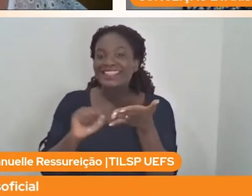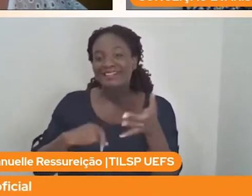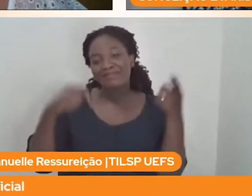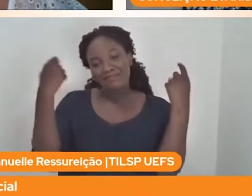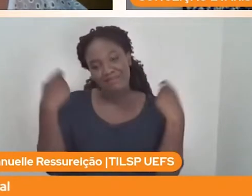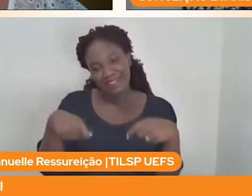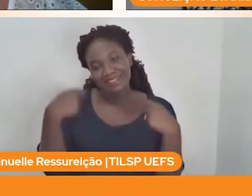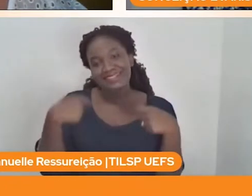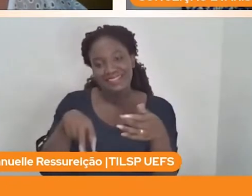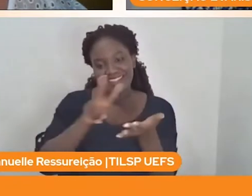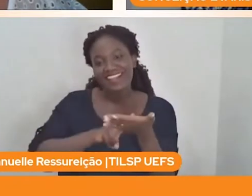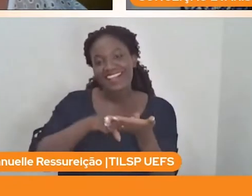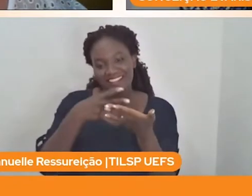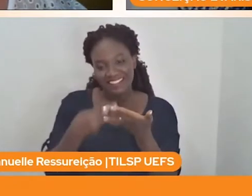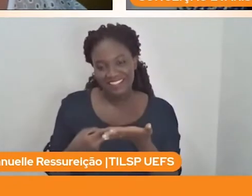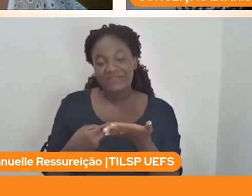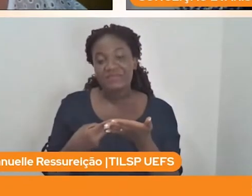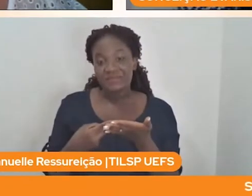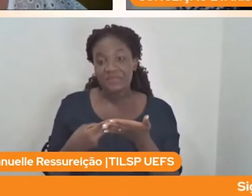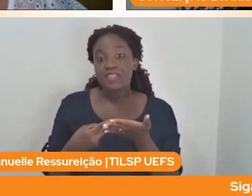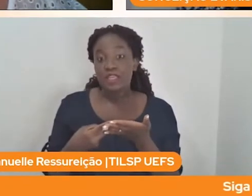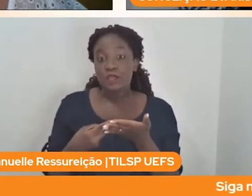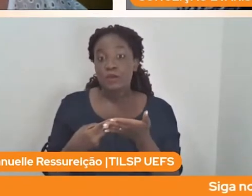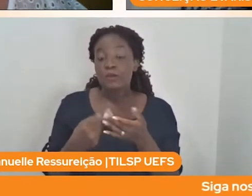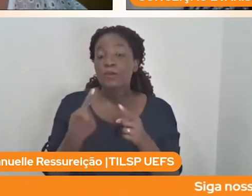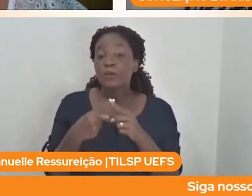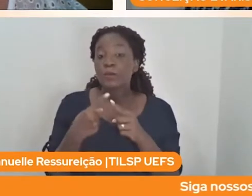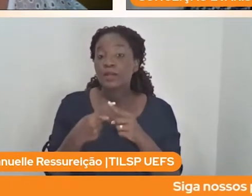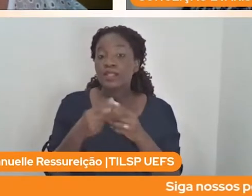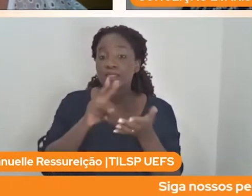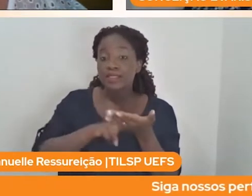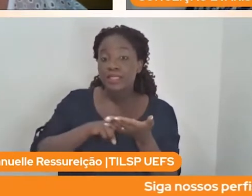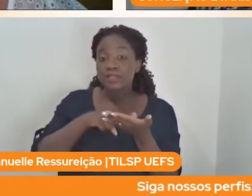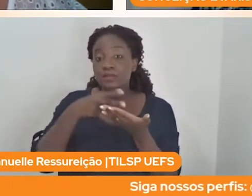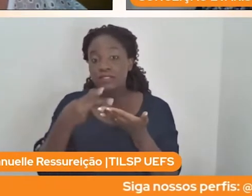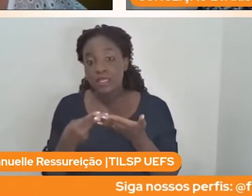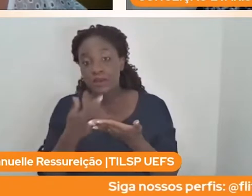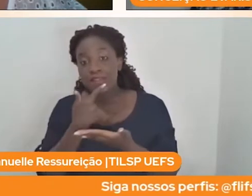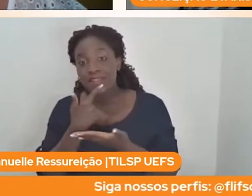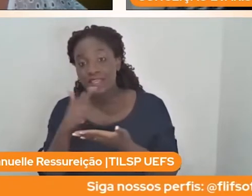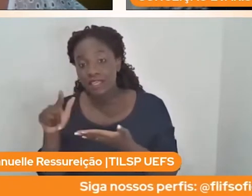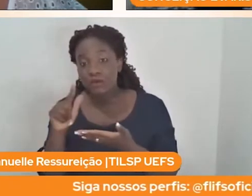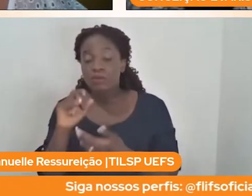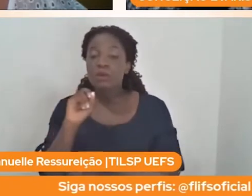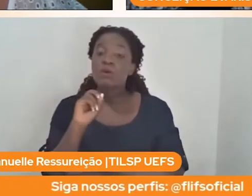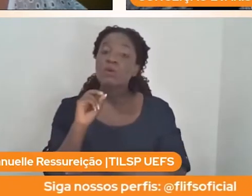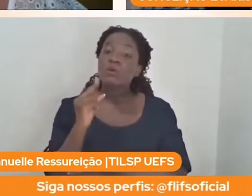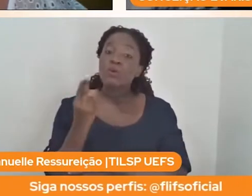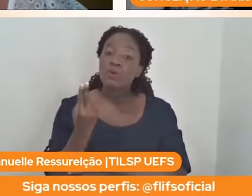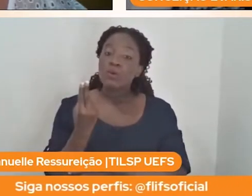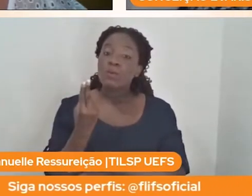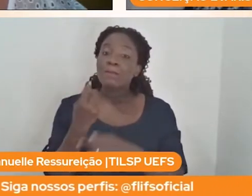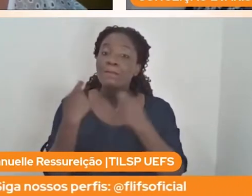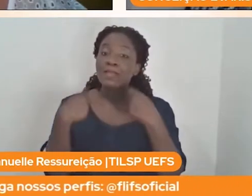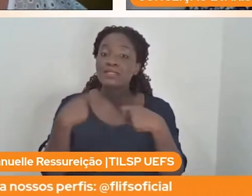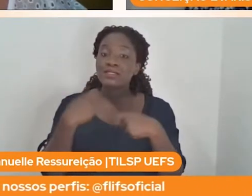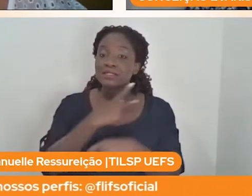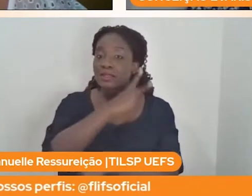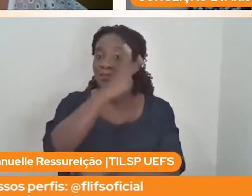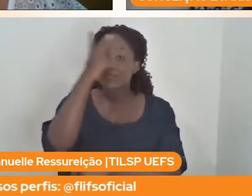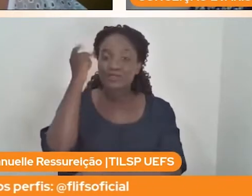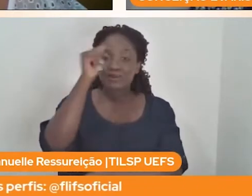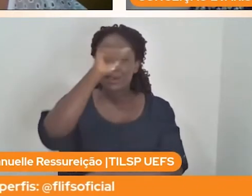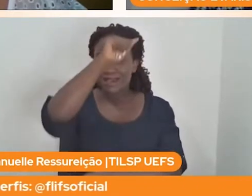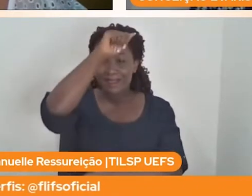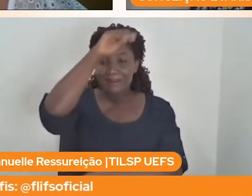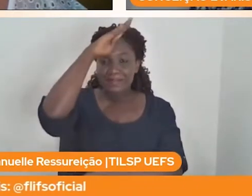da tradução. Quando ela não precisa de uma tradução para outra língua, ela precisa que a pessoa seja